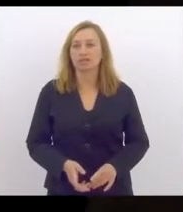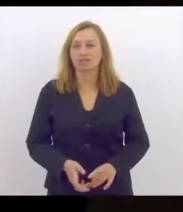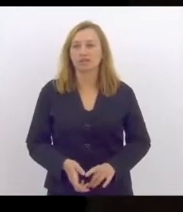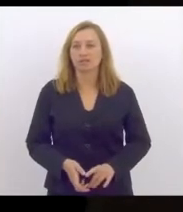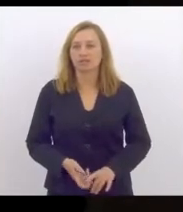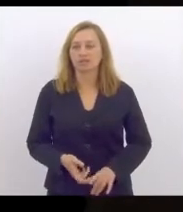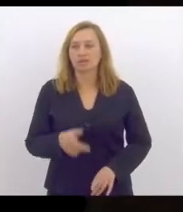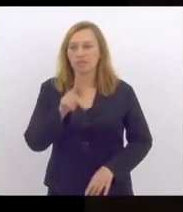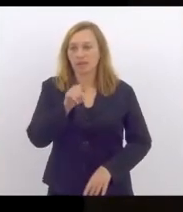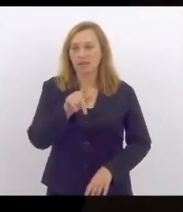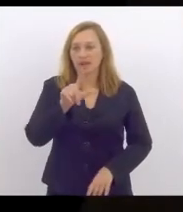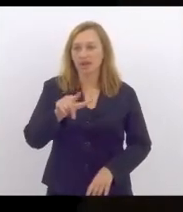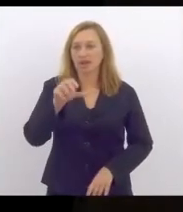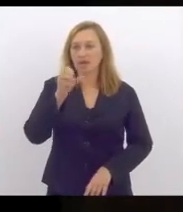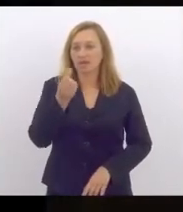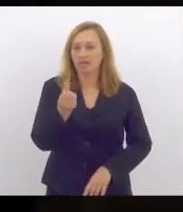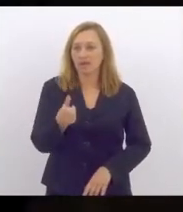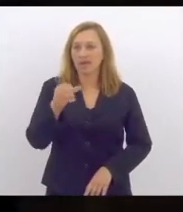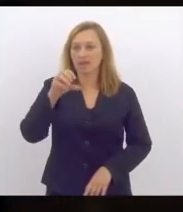PL